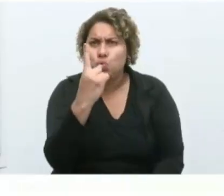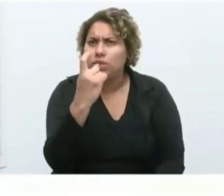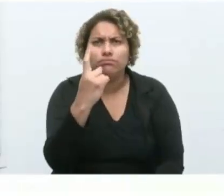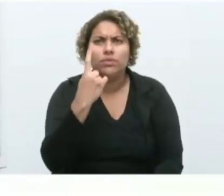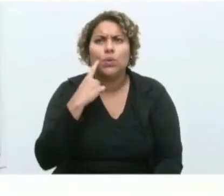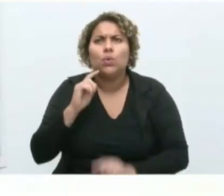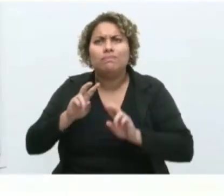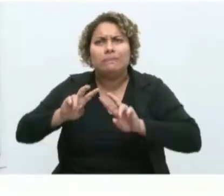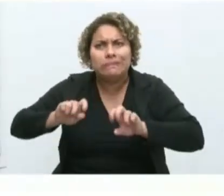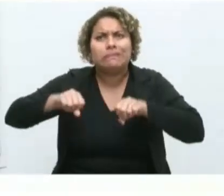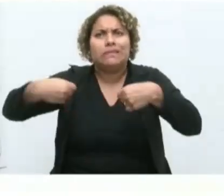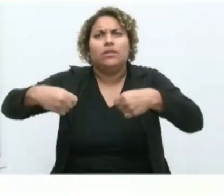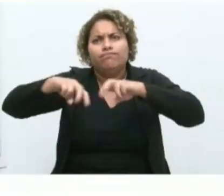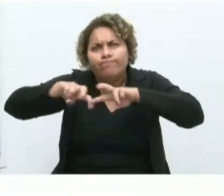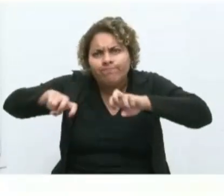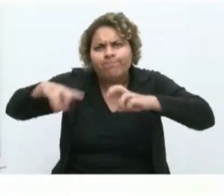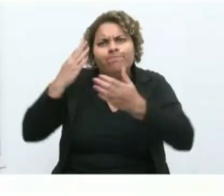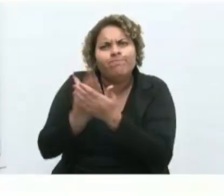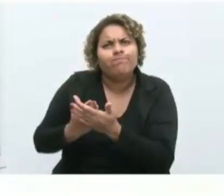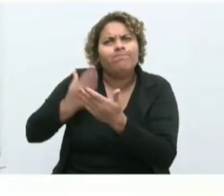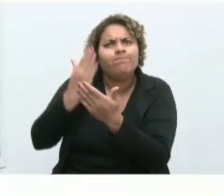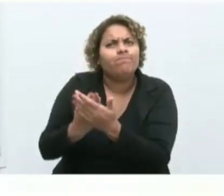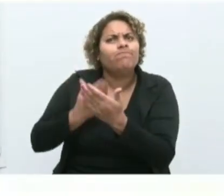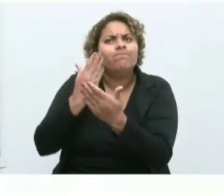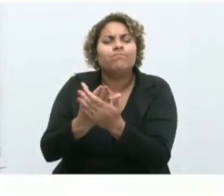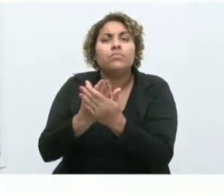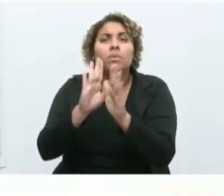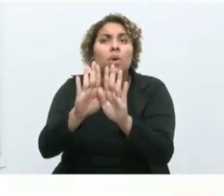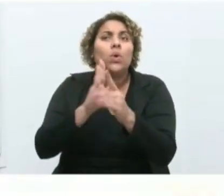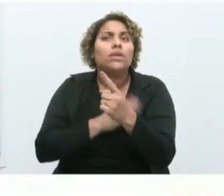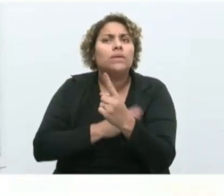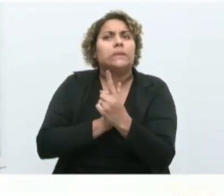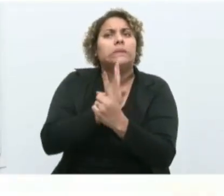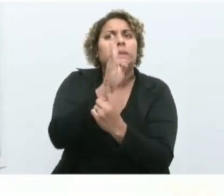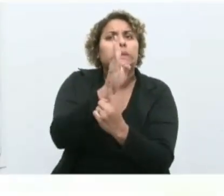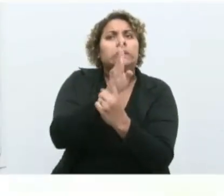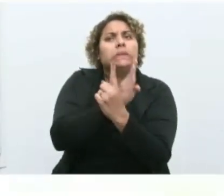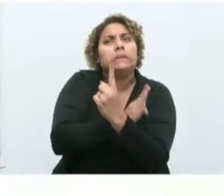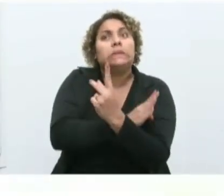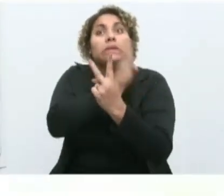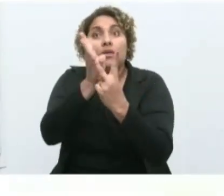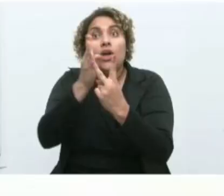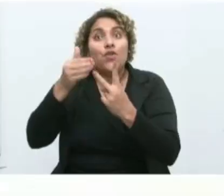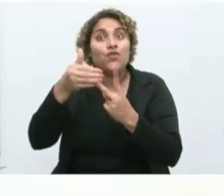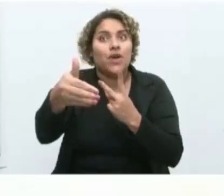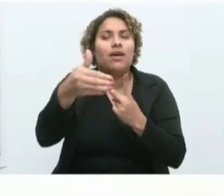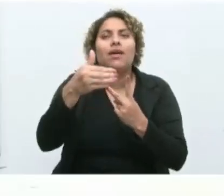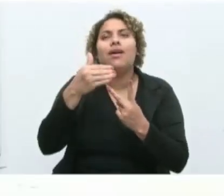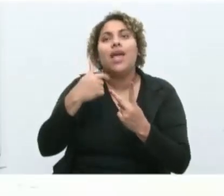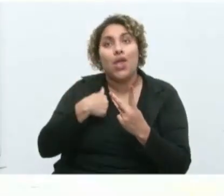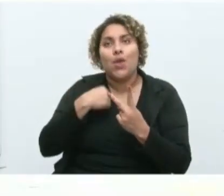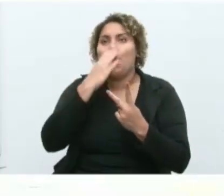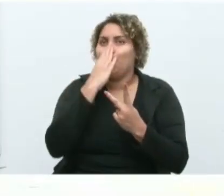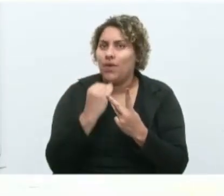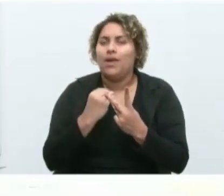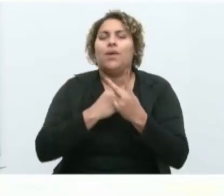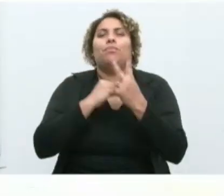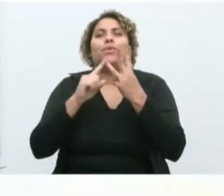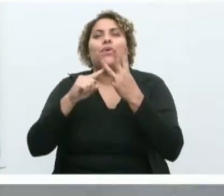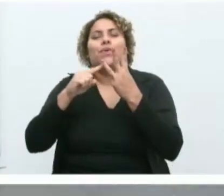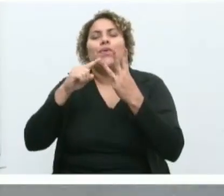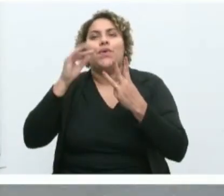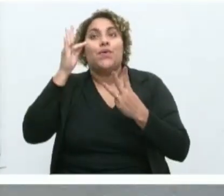e provavelmente próxima vertente de estudo que Fábio e Flávio e eu e os outros colegas vereadores que